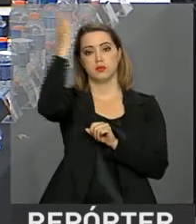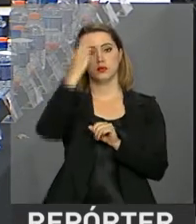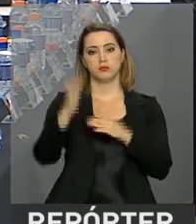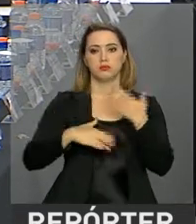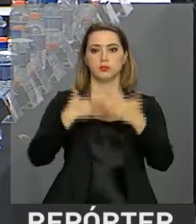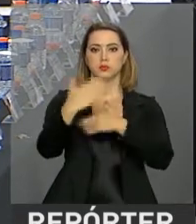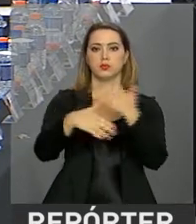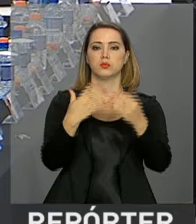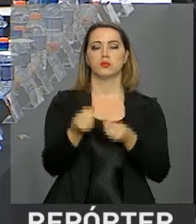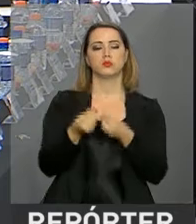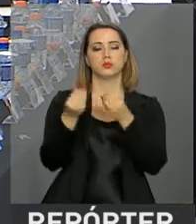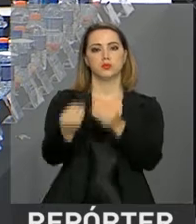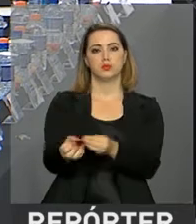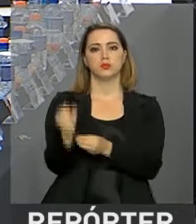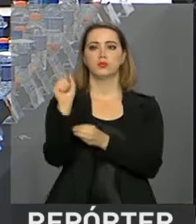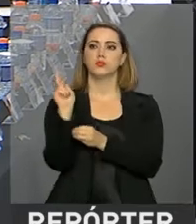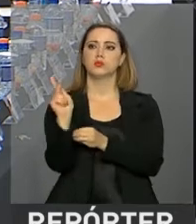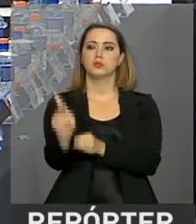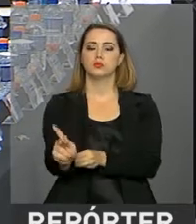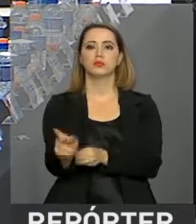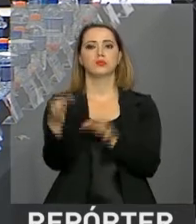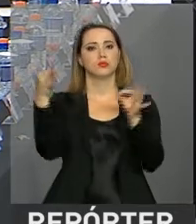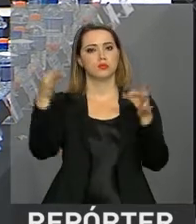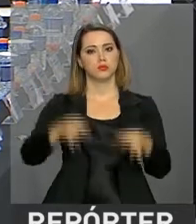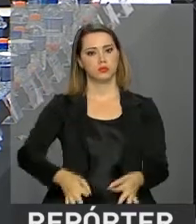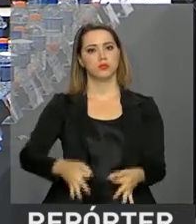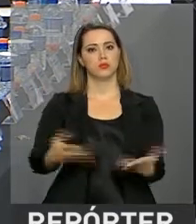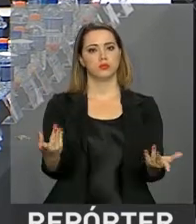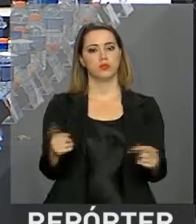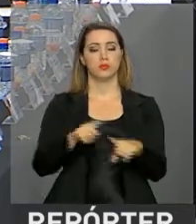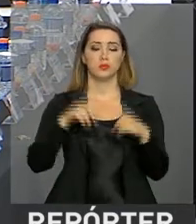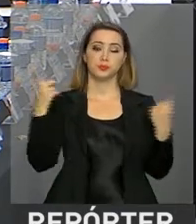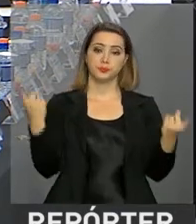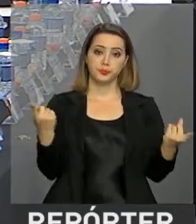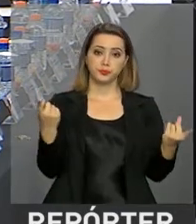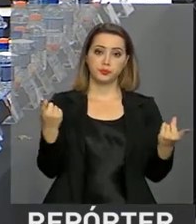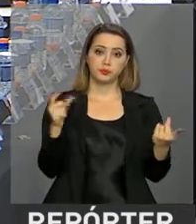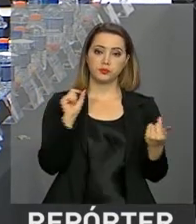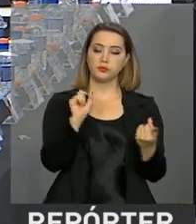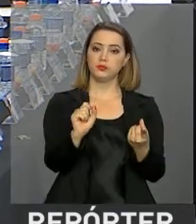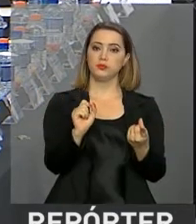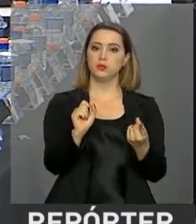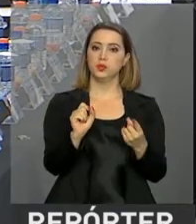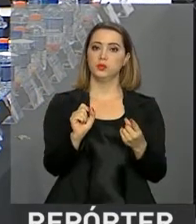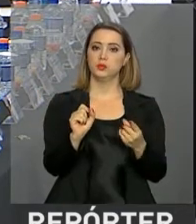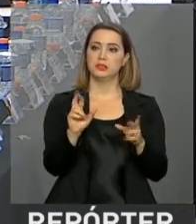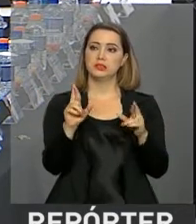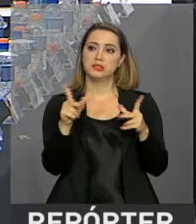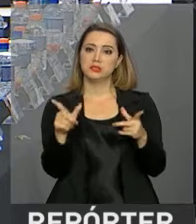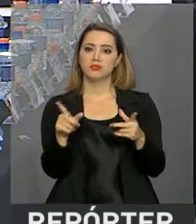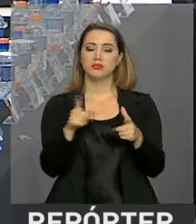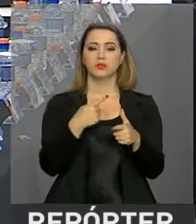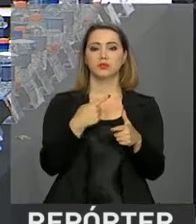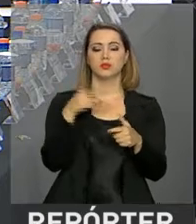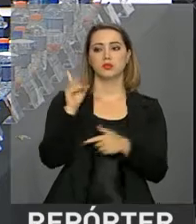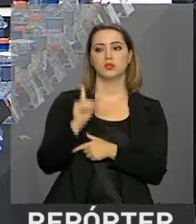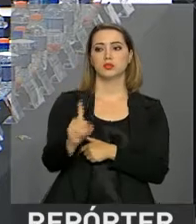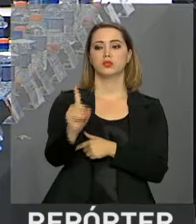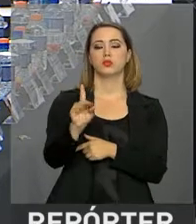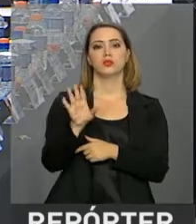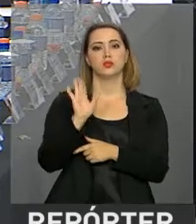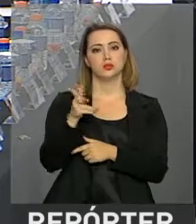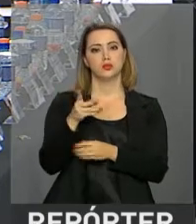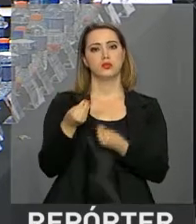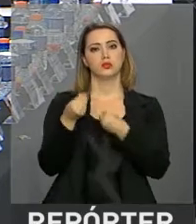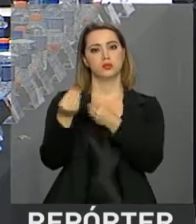Previdência sustentável e justa, mas sem, volto a dizer, vulnerar direito adquirido e fazendo